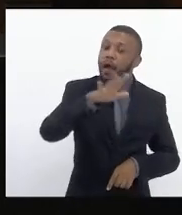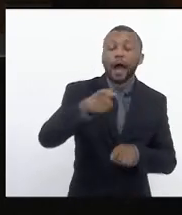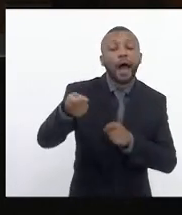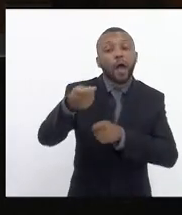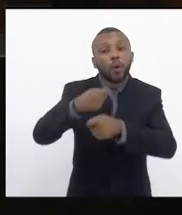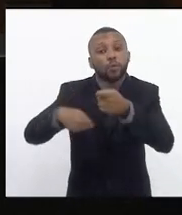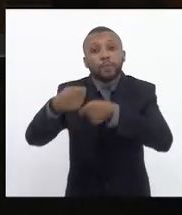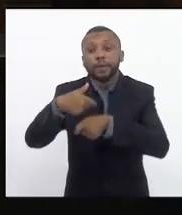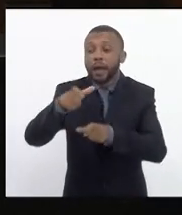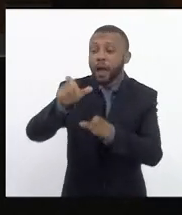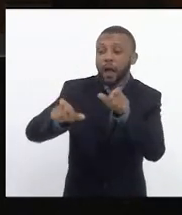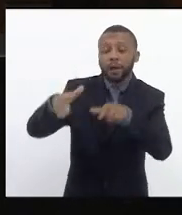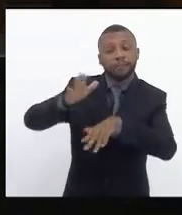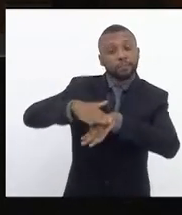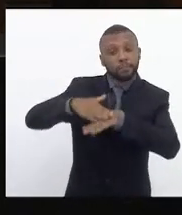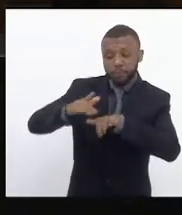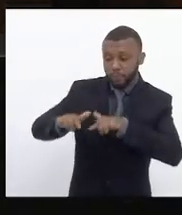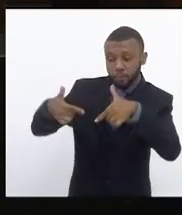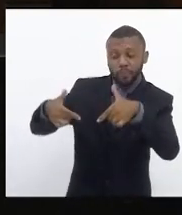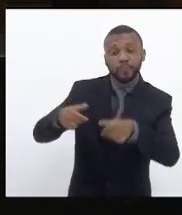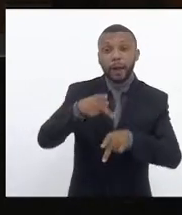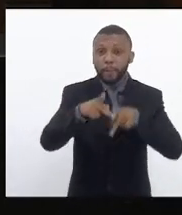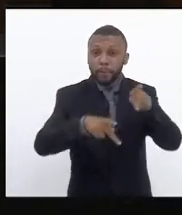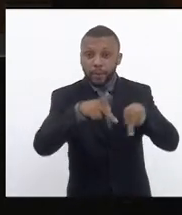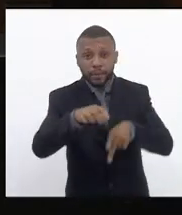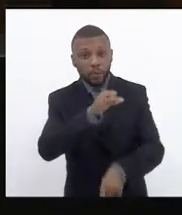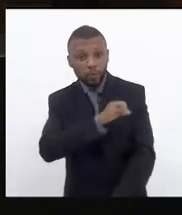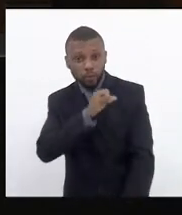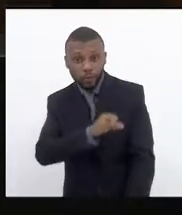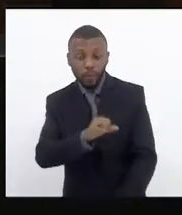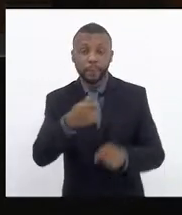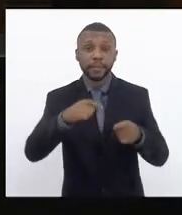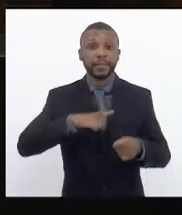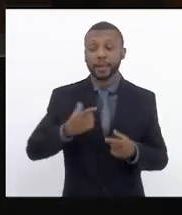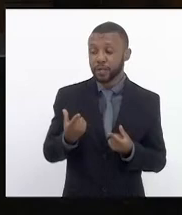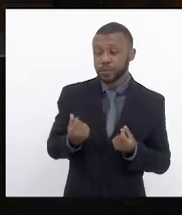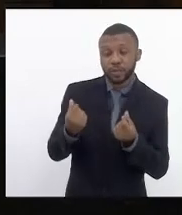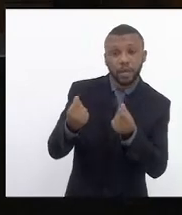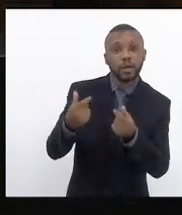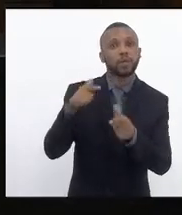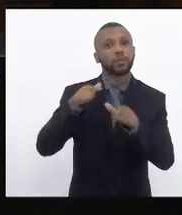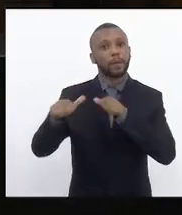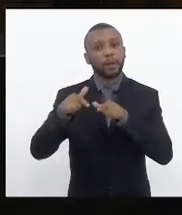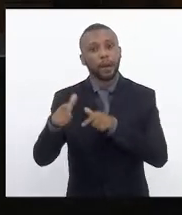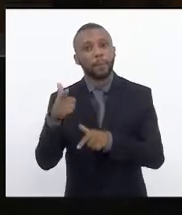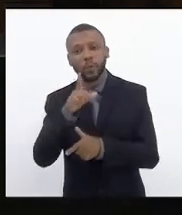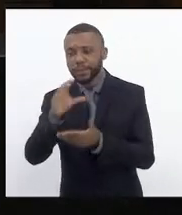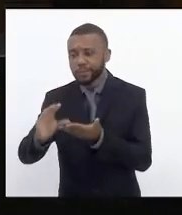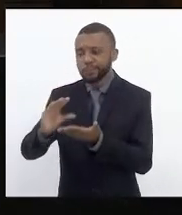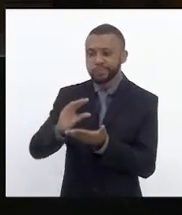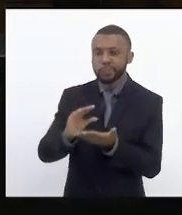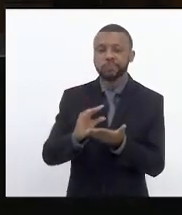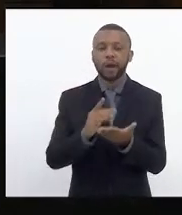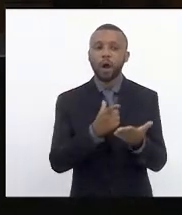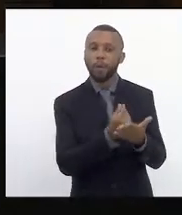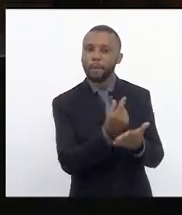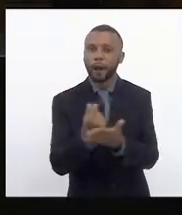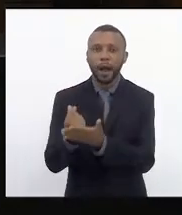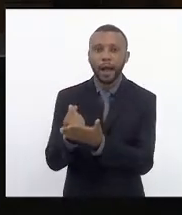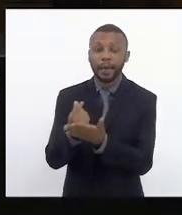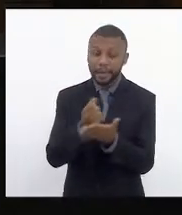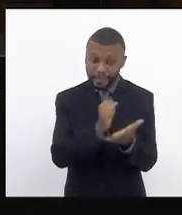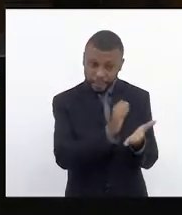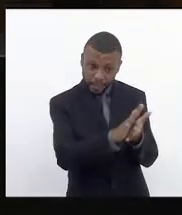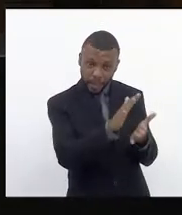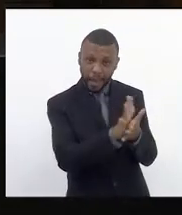economia feita de gente a população Fluminense precisa ter dinheiro na mão dinheiro para gastar e esse gasto vai